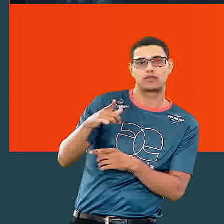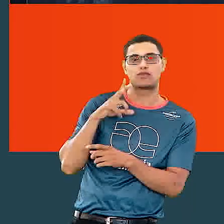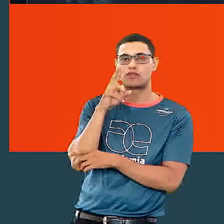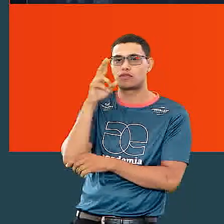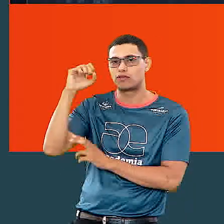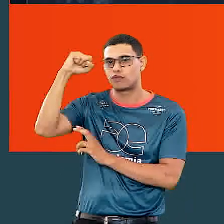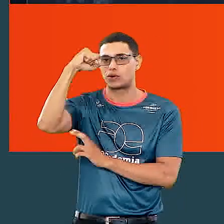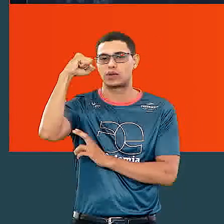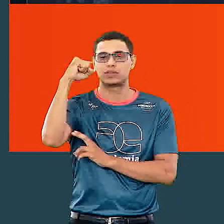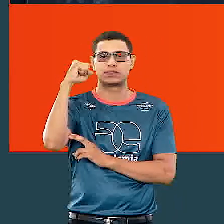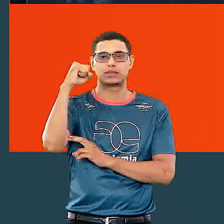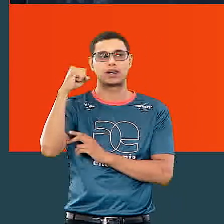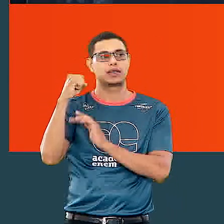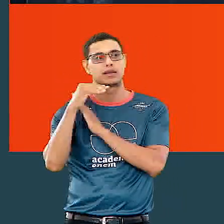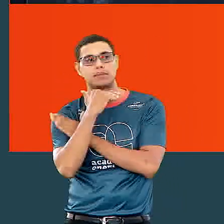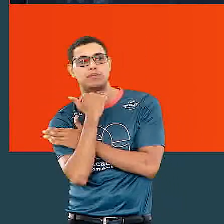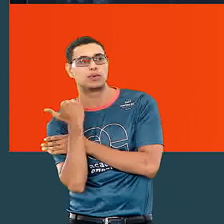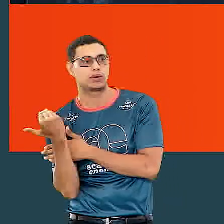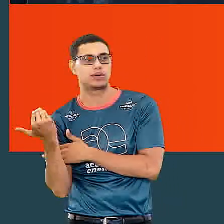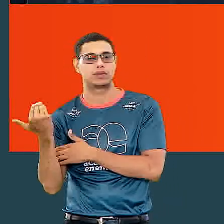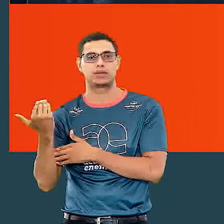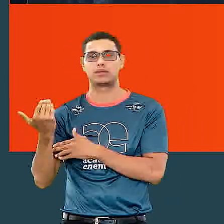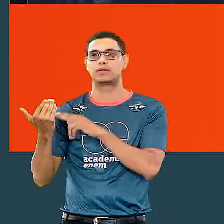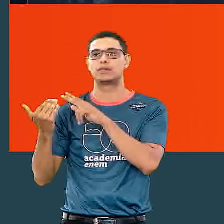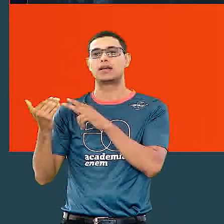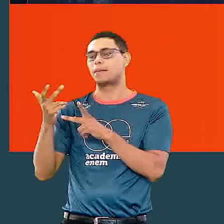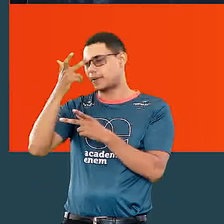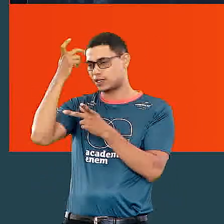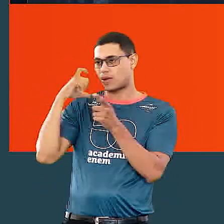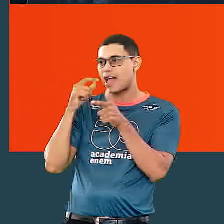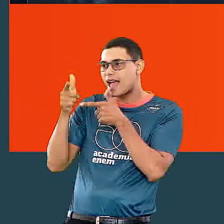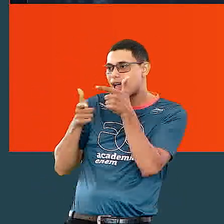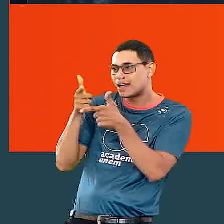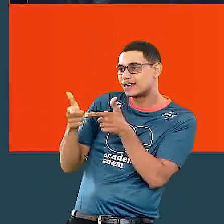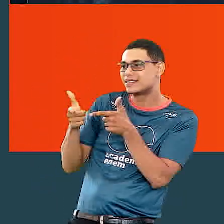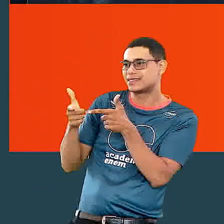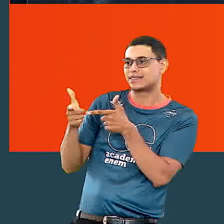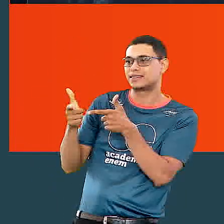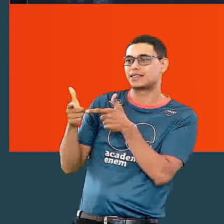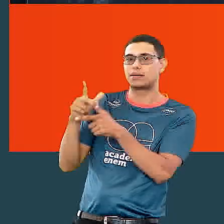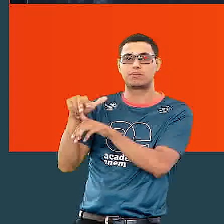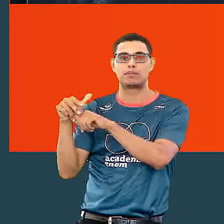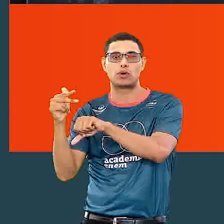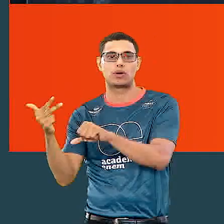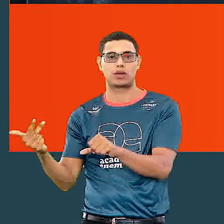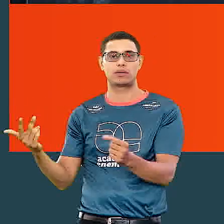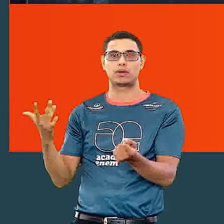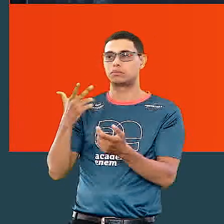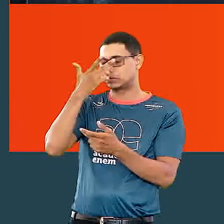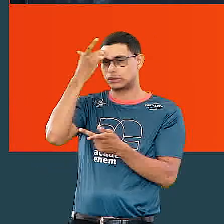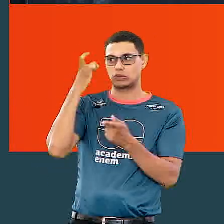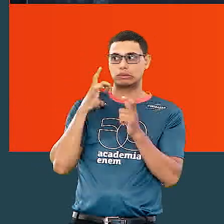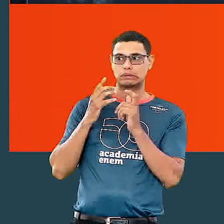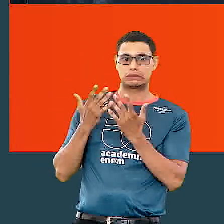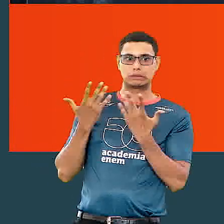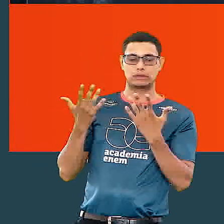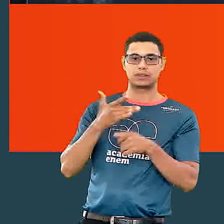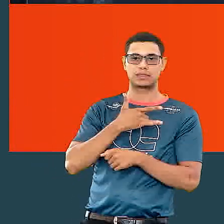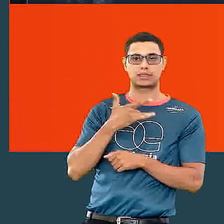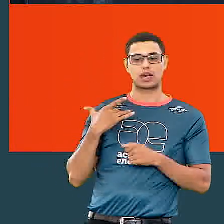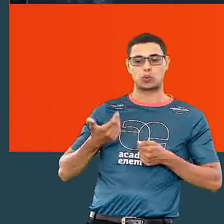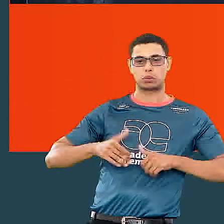forte. Aí todo mundo pensando: vai morrer nunca, ela vai morrer, pá. Aí ela morreu. Aí todo mundo: não, eu vou cuidar da saúde agora. Ela morreu tão